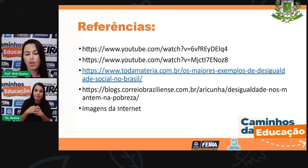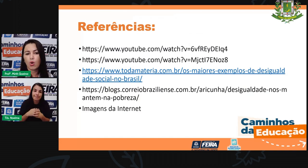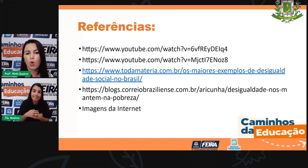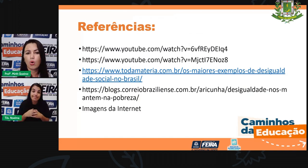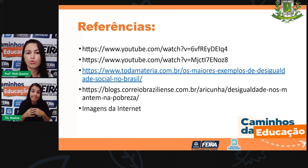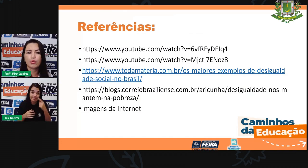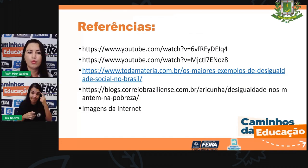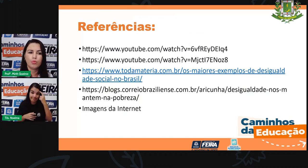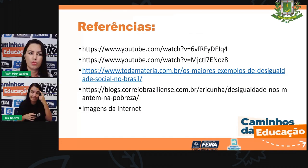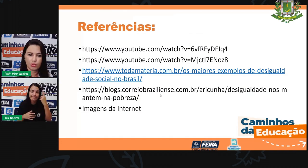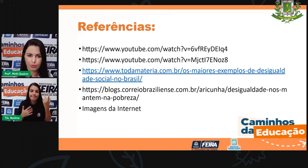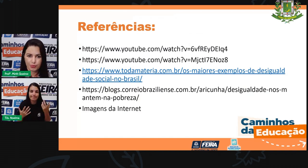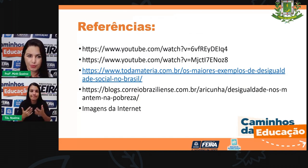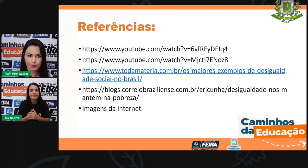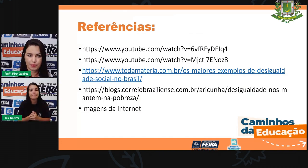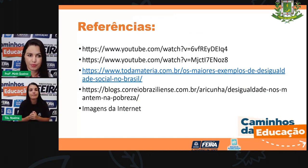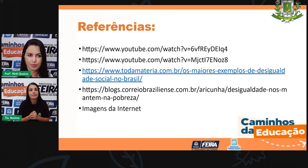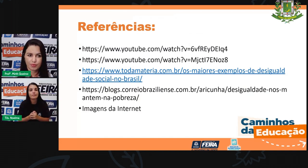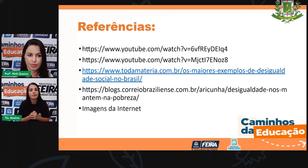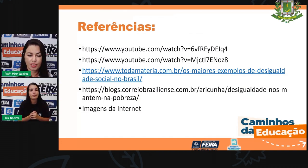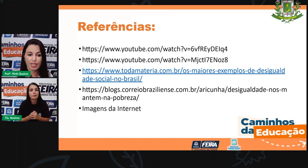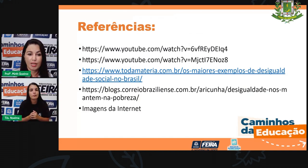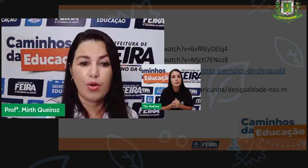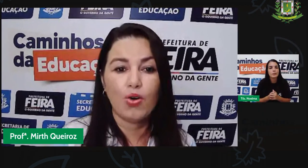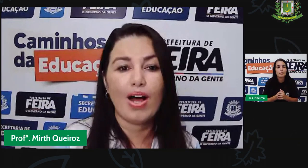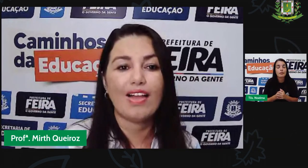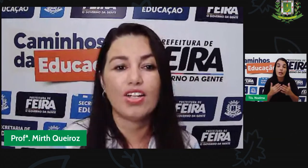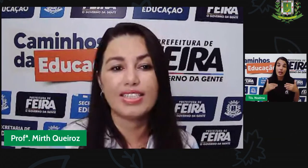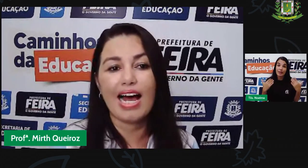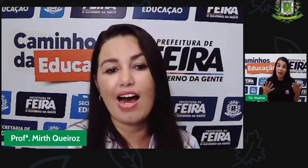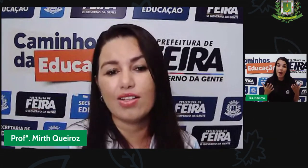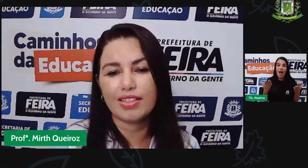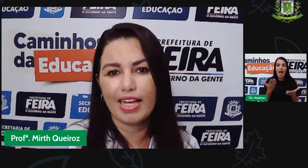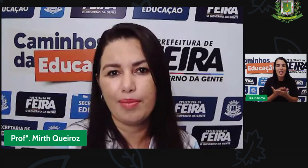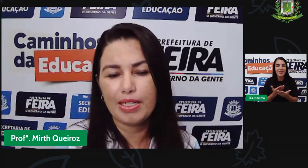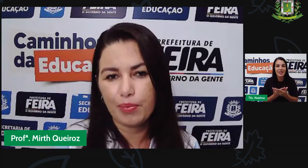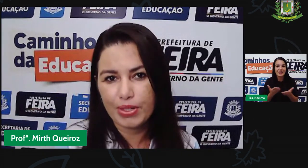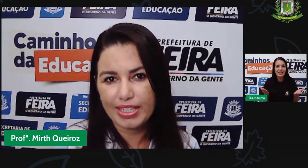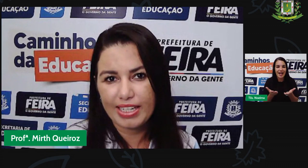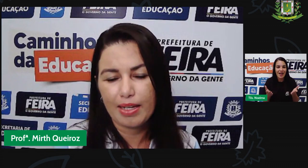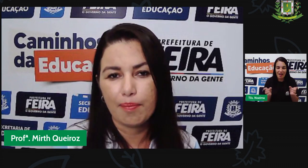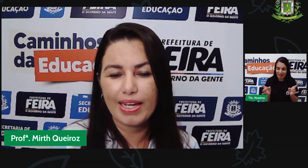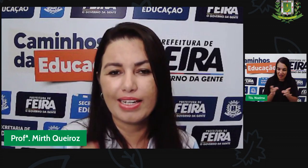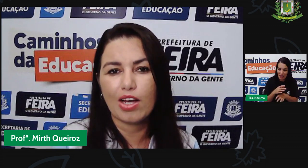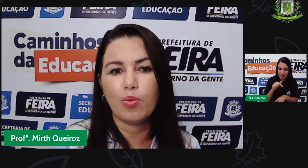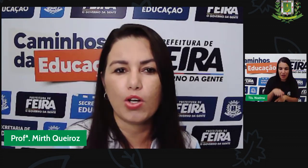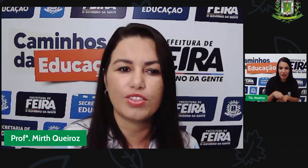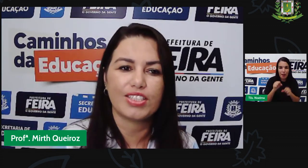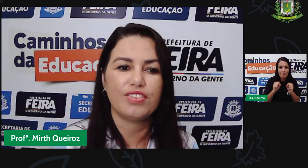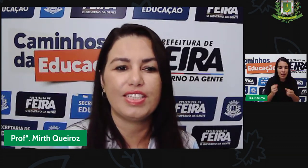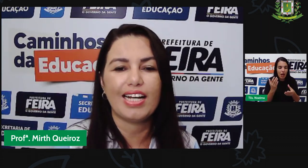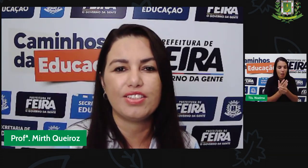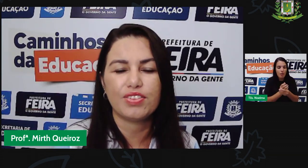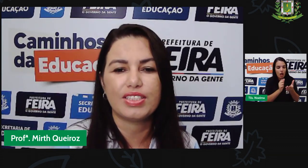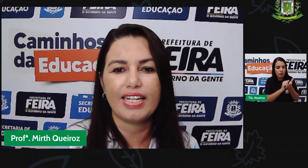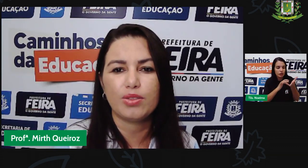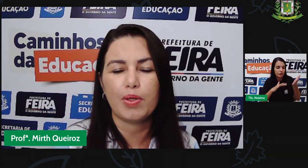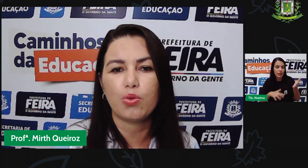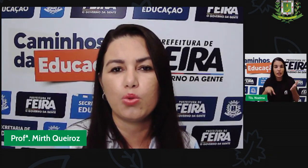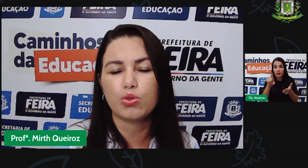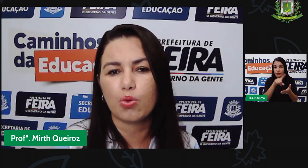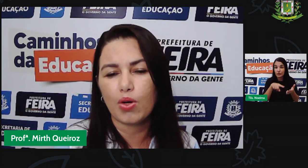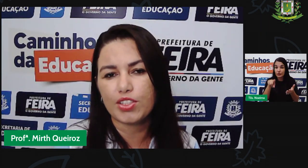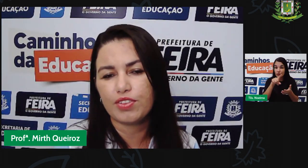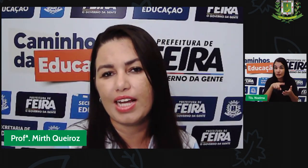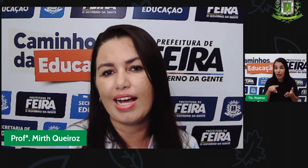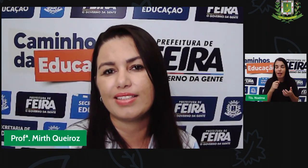fosse Outro mundo Bom A nossa aula Termina por aqui Peguem lá O bloco de atividades De vocês